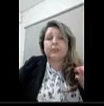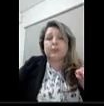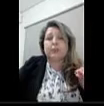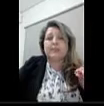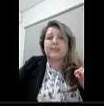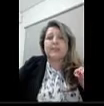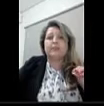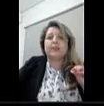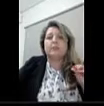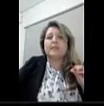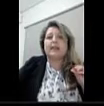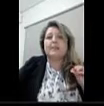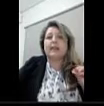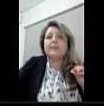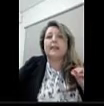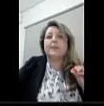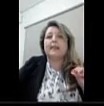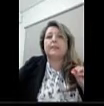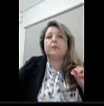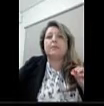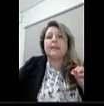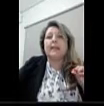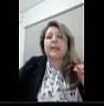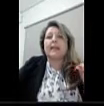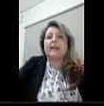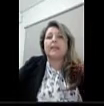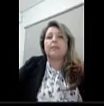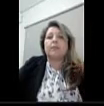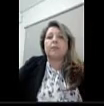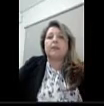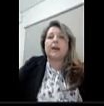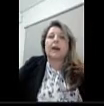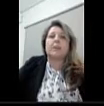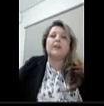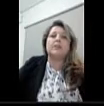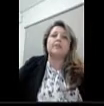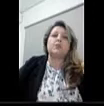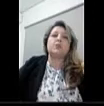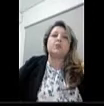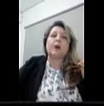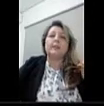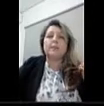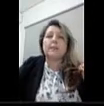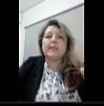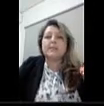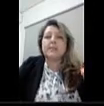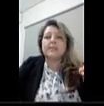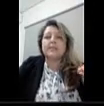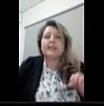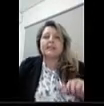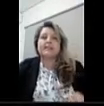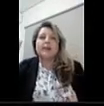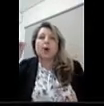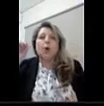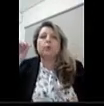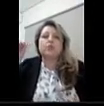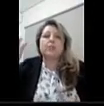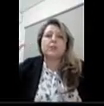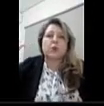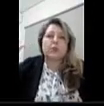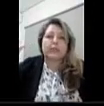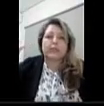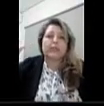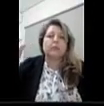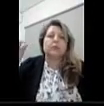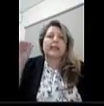Dentro do possível, né? Usar sempre elementos que envolvam a parte visual. Então, mesmo às vezes, um